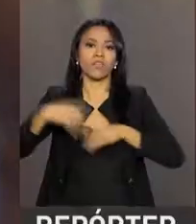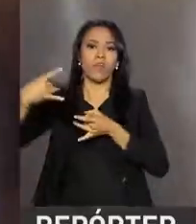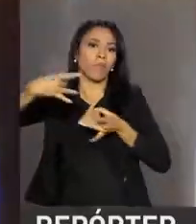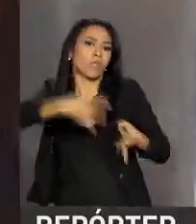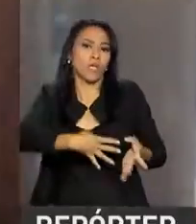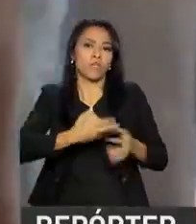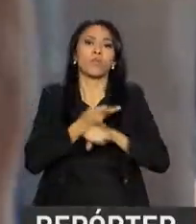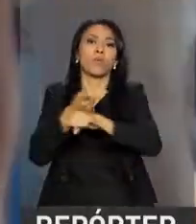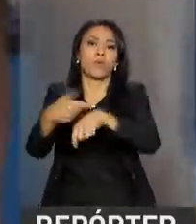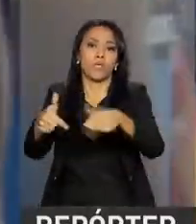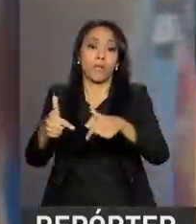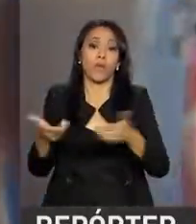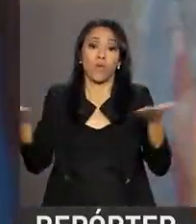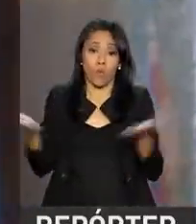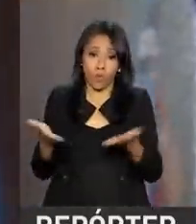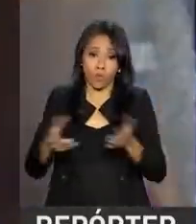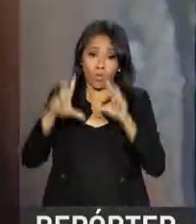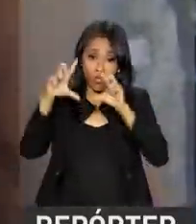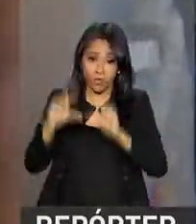emprego. Hoje, o número caiu para